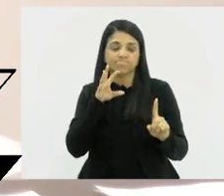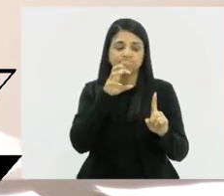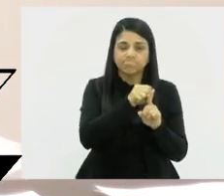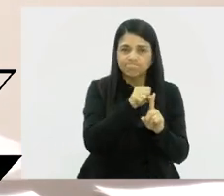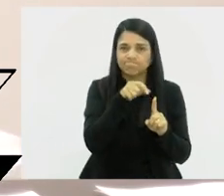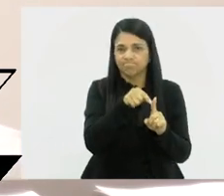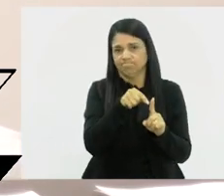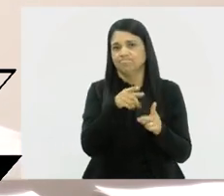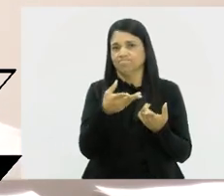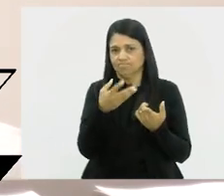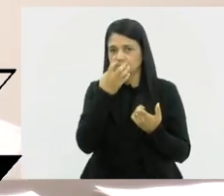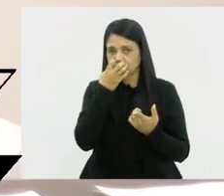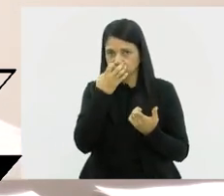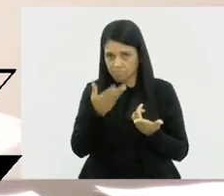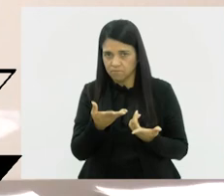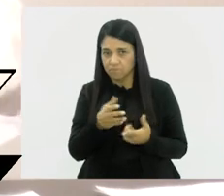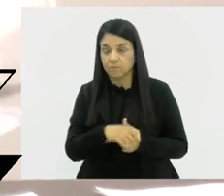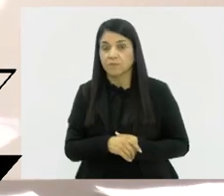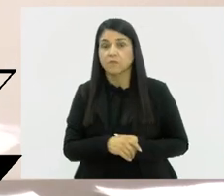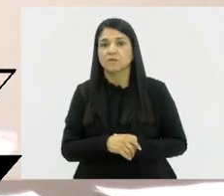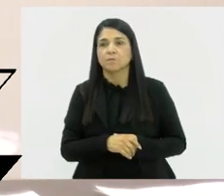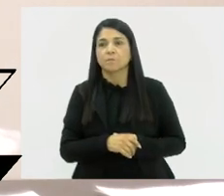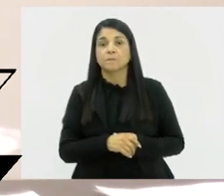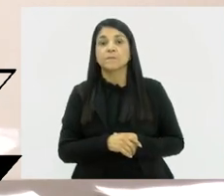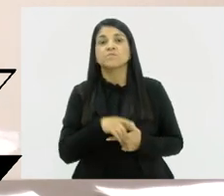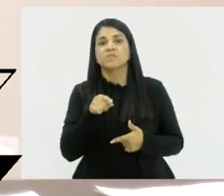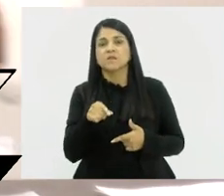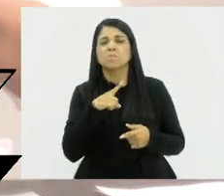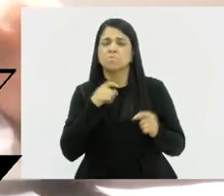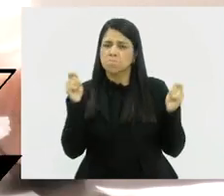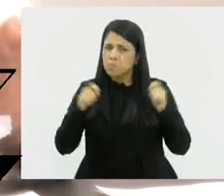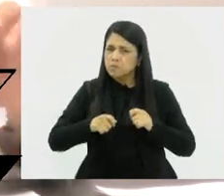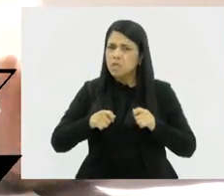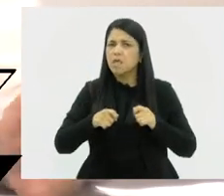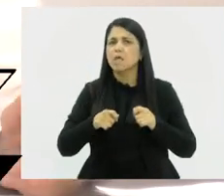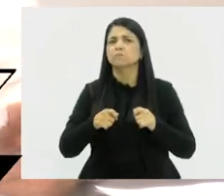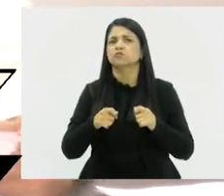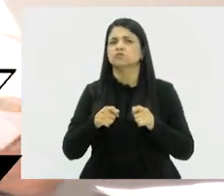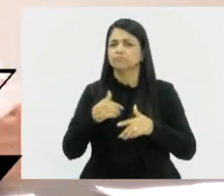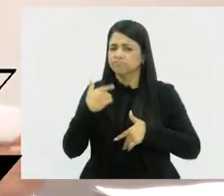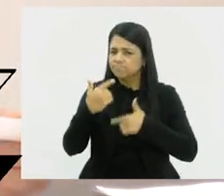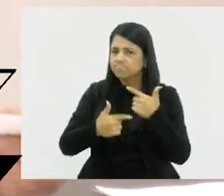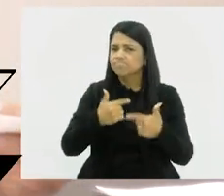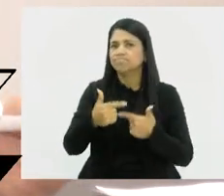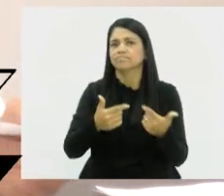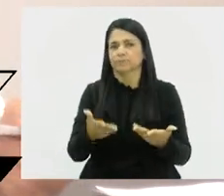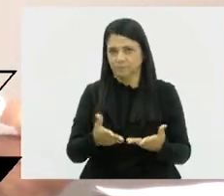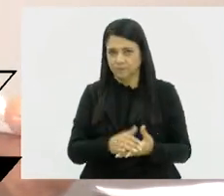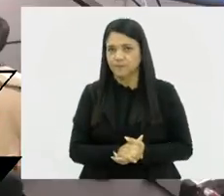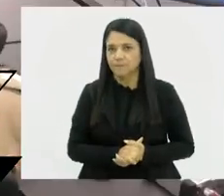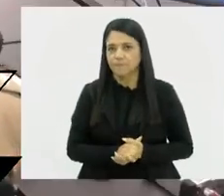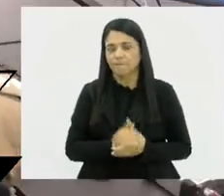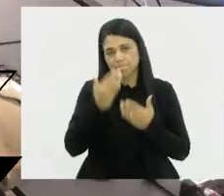Em relação à posse responsável, temos muita coisa e sempre podemos ir mais além. Obrigado.